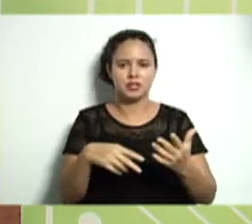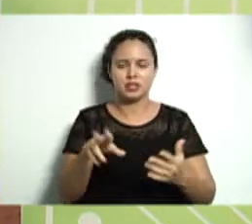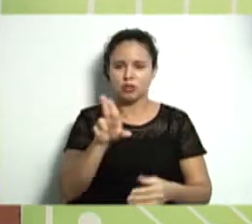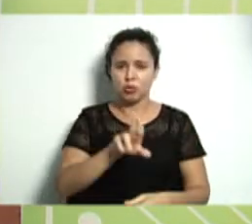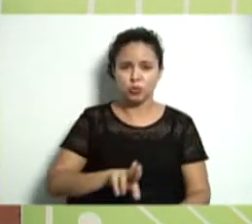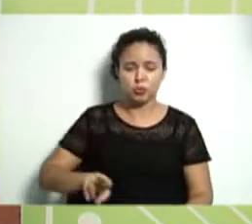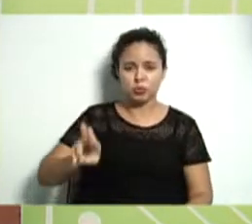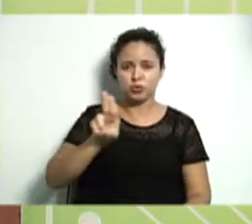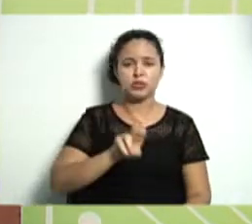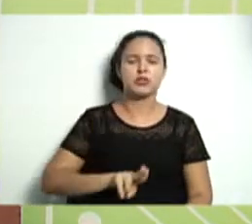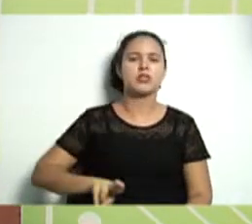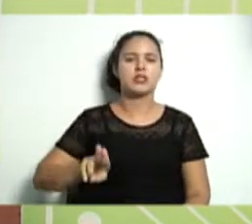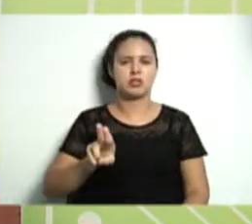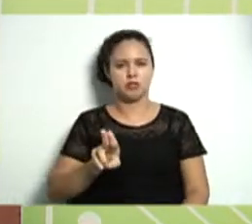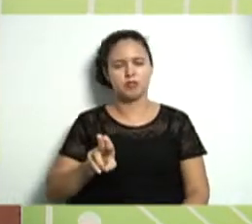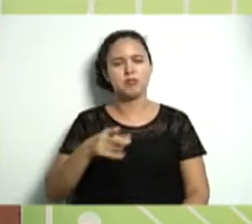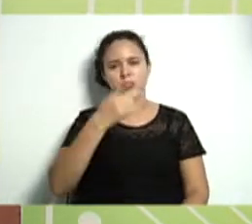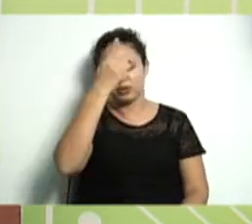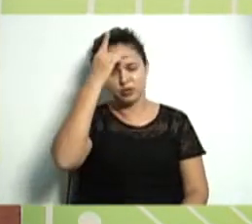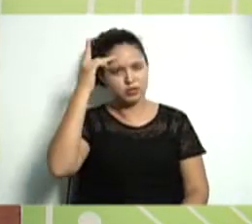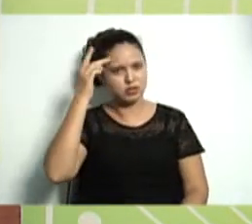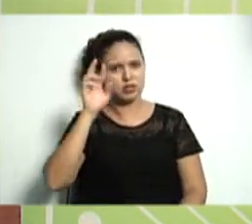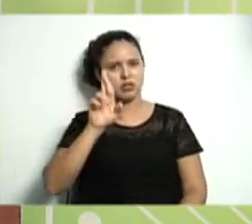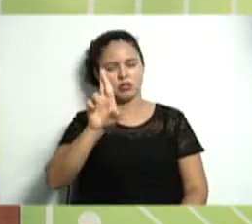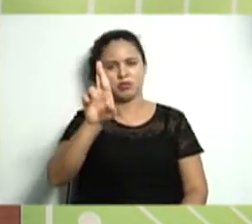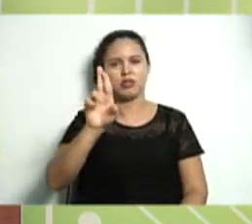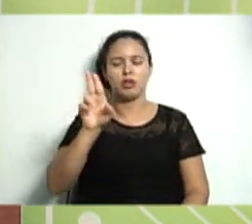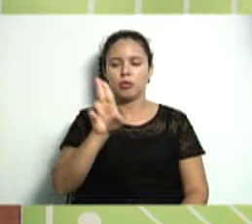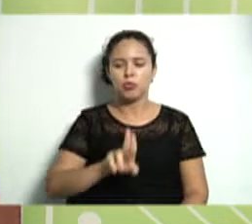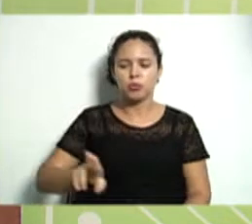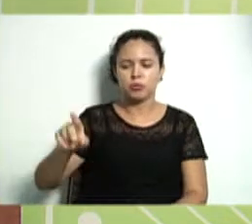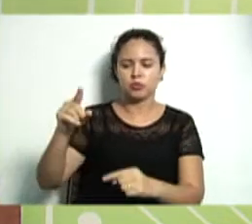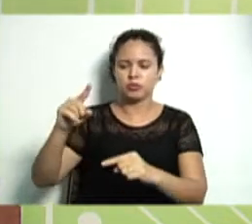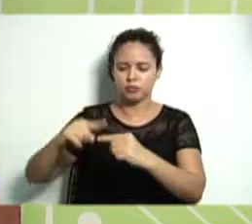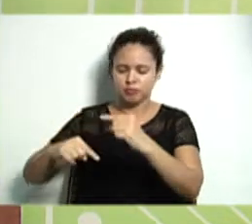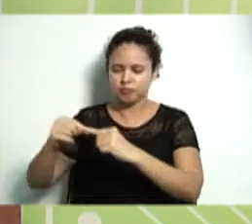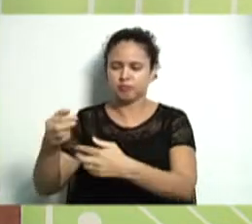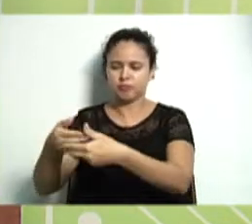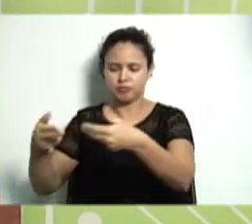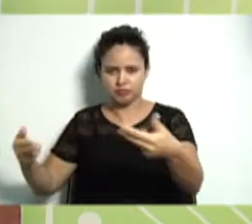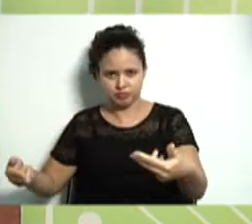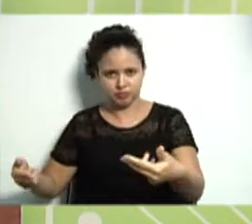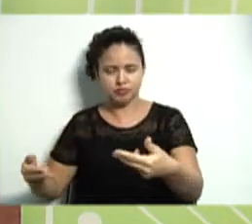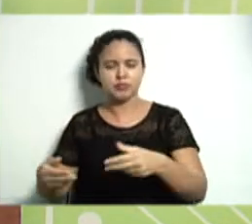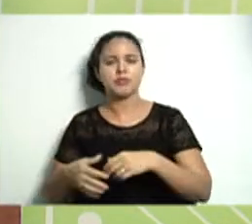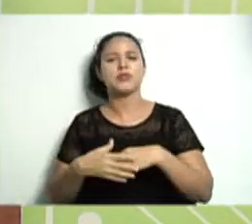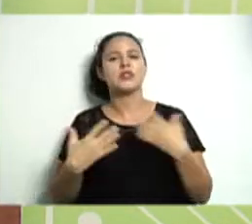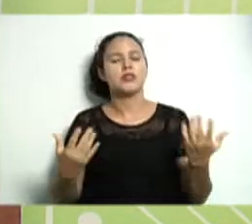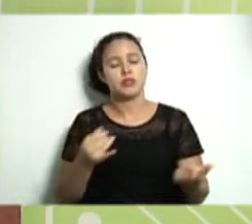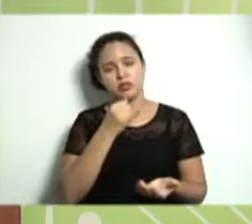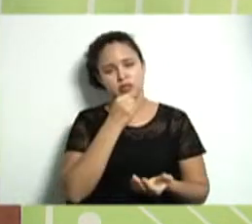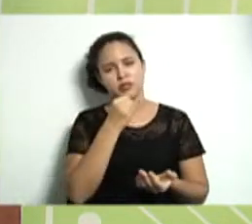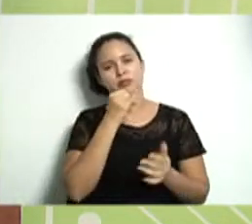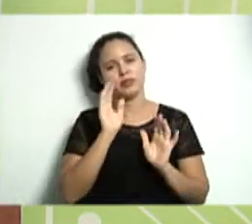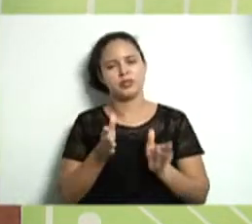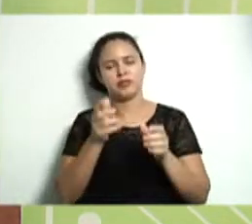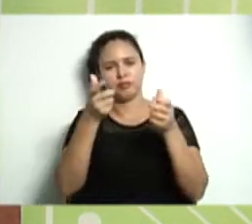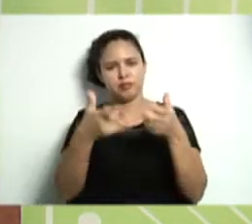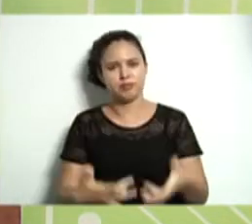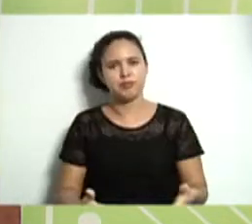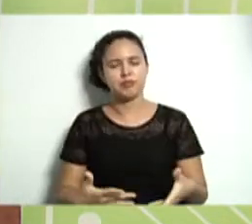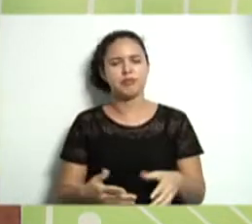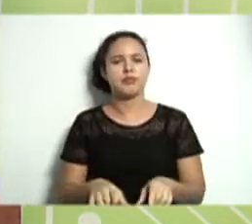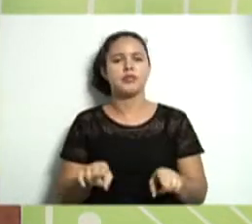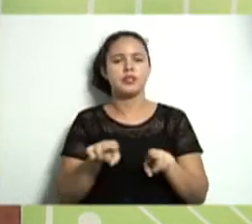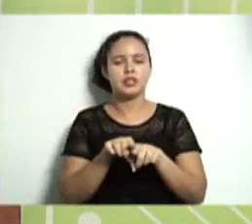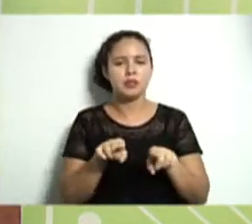ferramentas que o padeiro vai utilizar. Então, no exemplo da aula passada, que vocês compreenderam bem, nós podemos também utilizá-lo